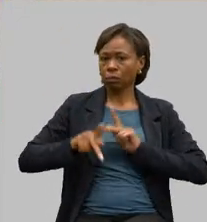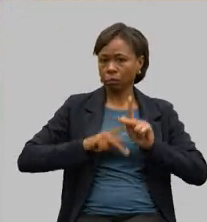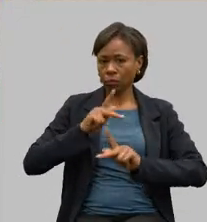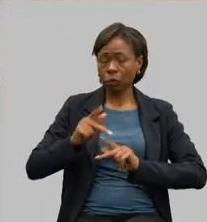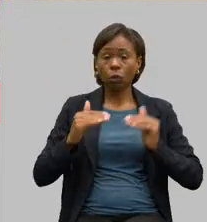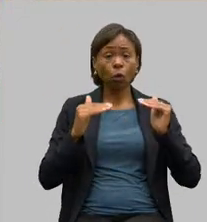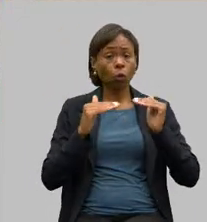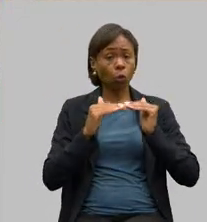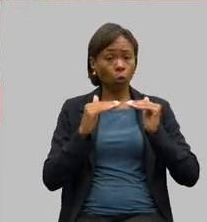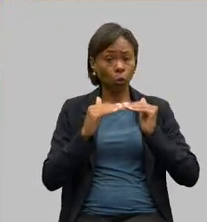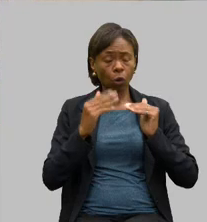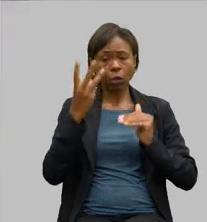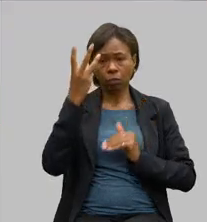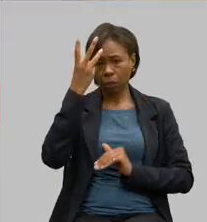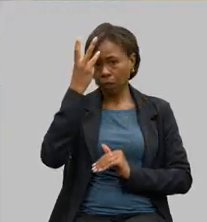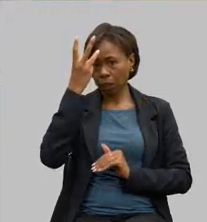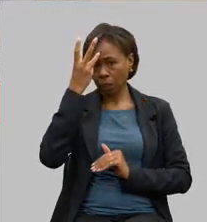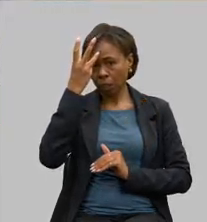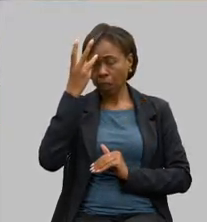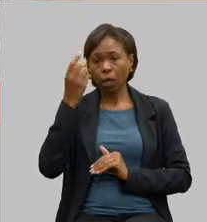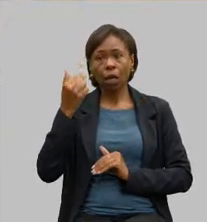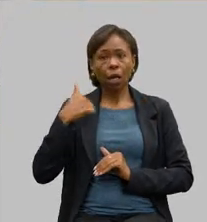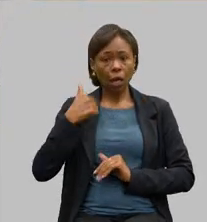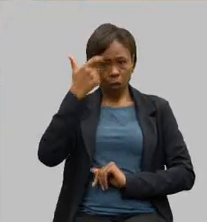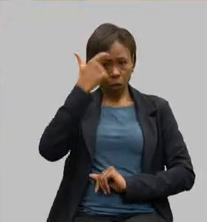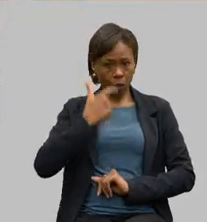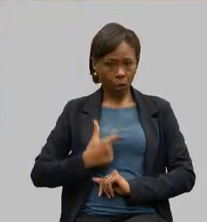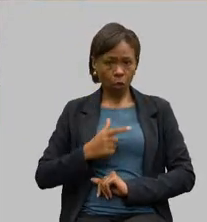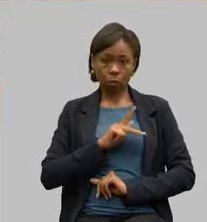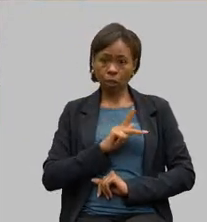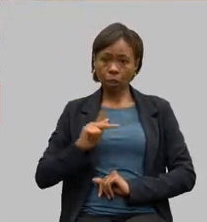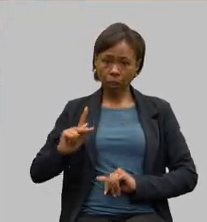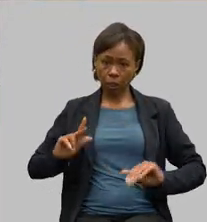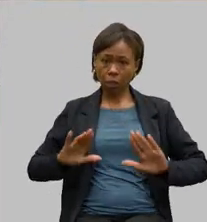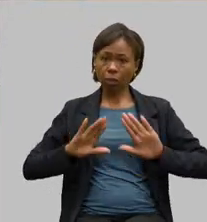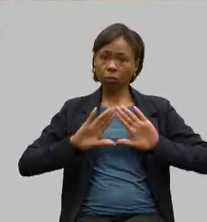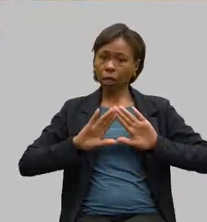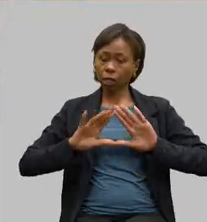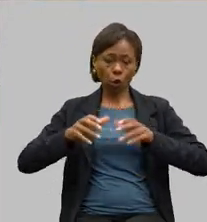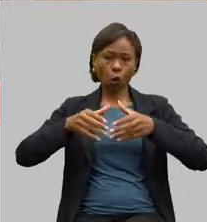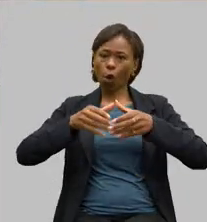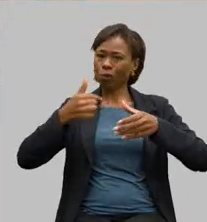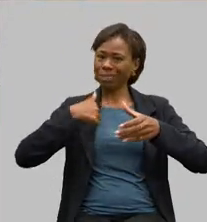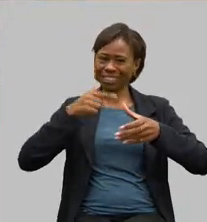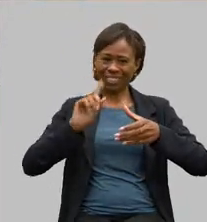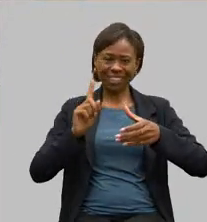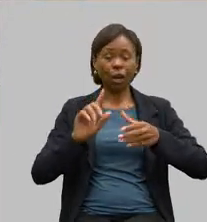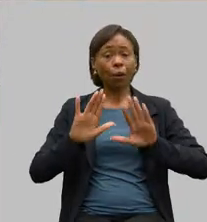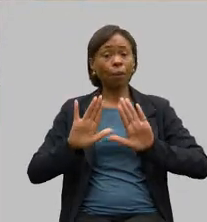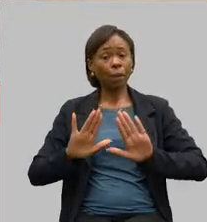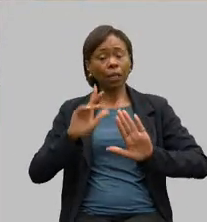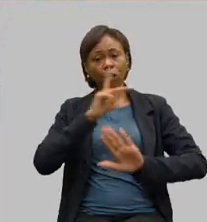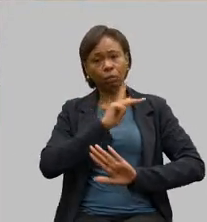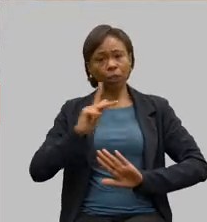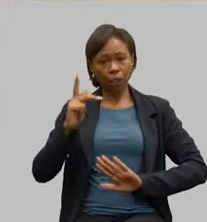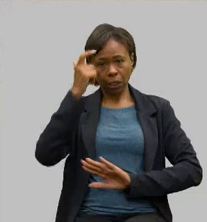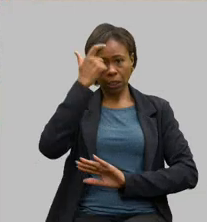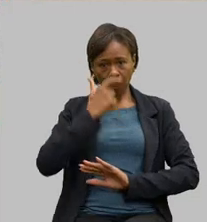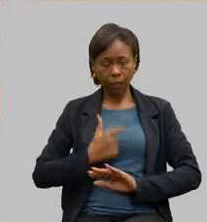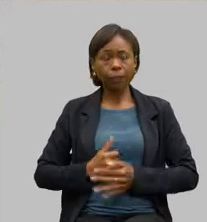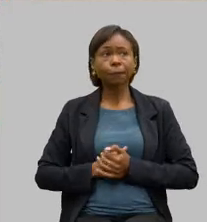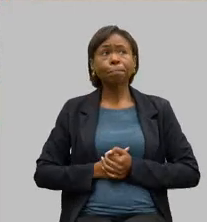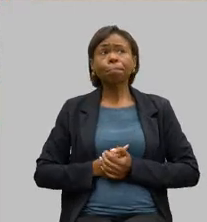Macaé eu enquanto vice-presidenta da Assembleia eu não componho comissão mas eu venho naqueles temas que são importantes para mim são caros